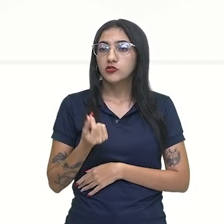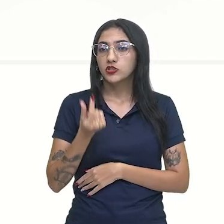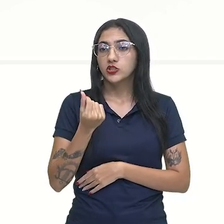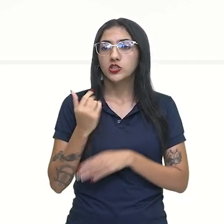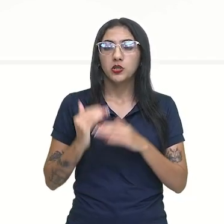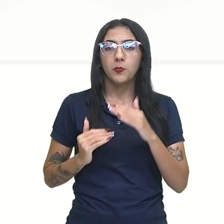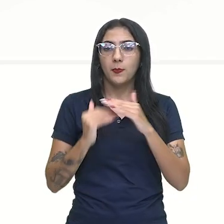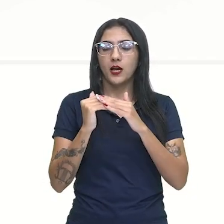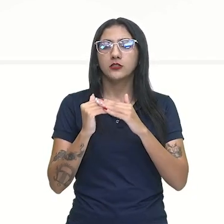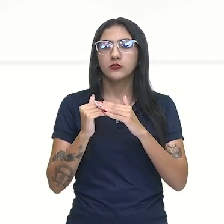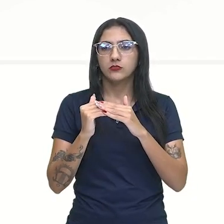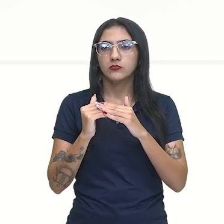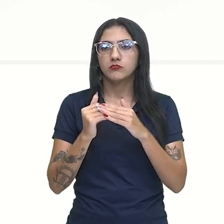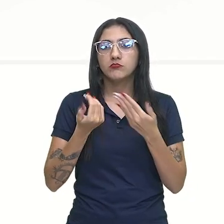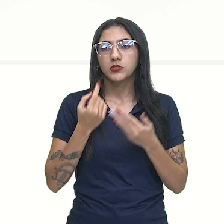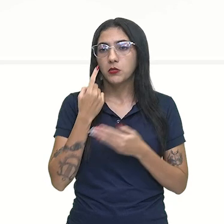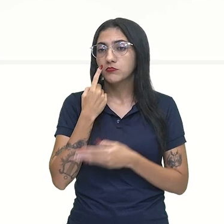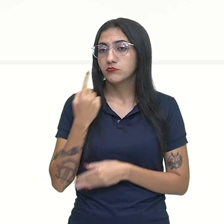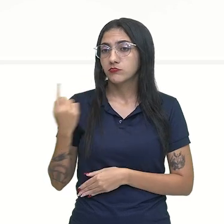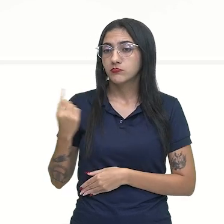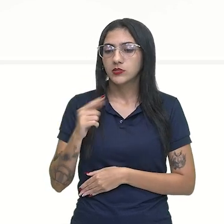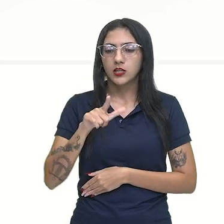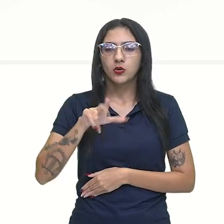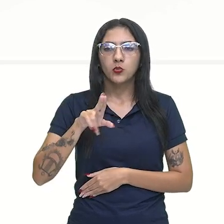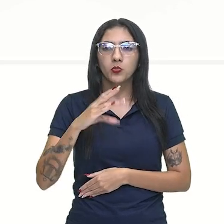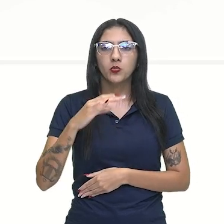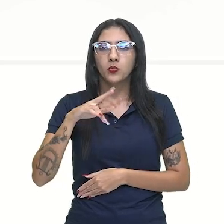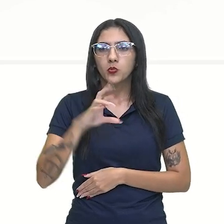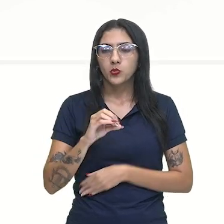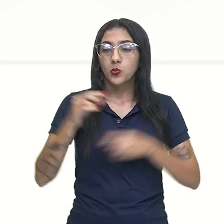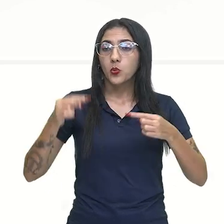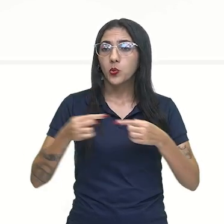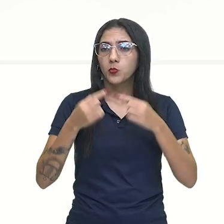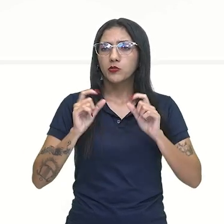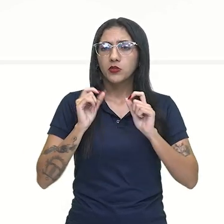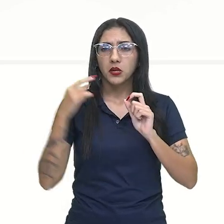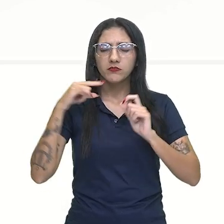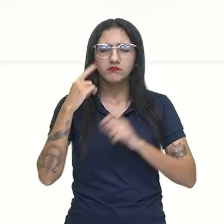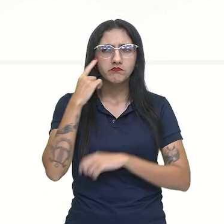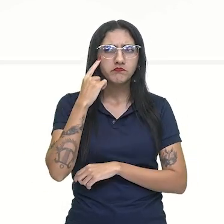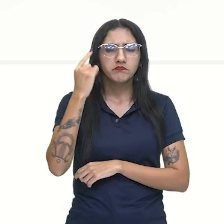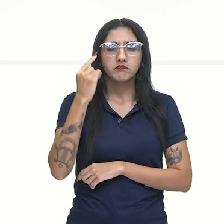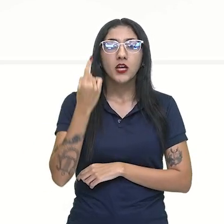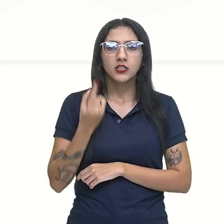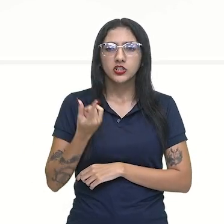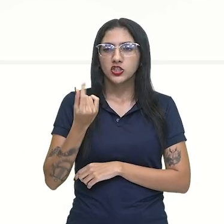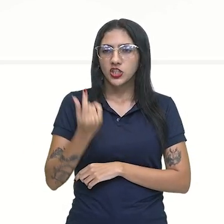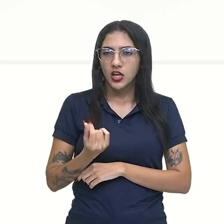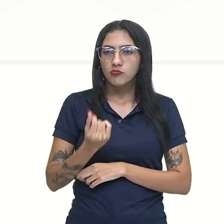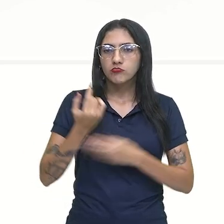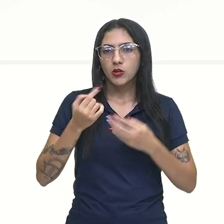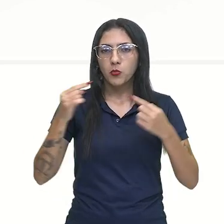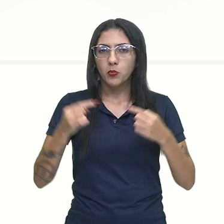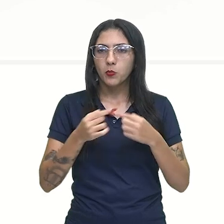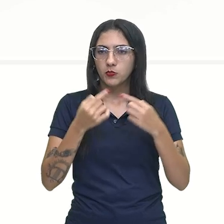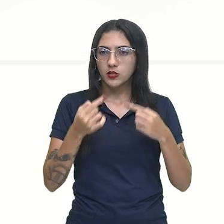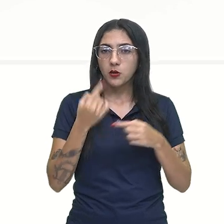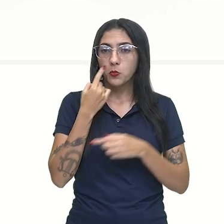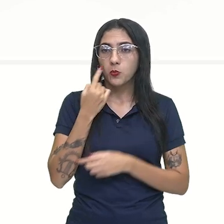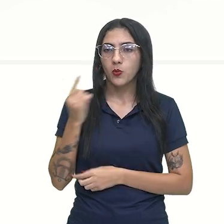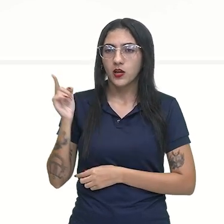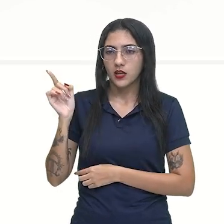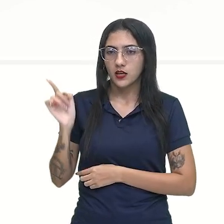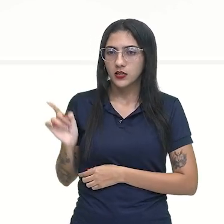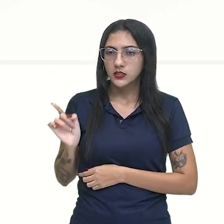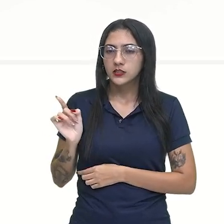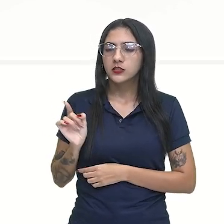420 reais, porque nós estamos falando aqui do lucro mesmo, né? Então, 420 reais